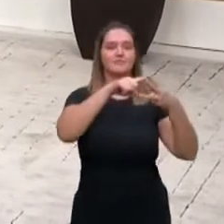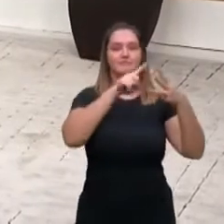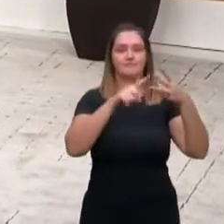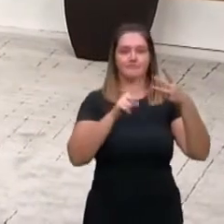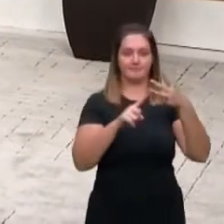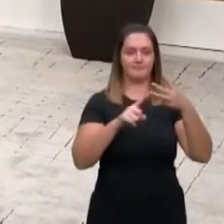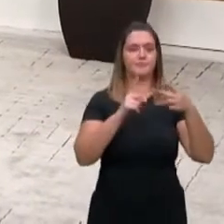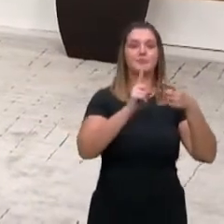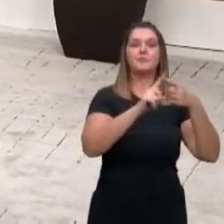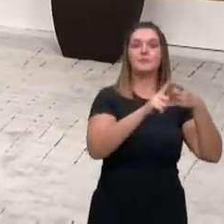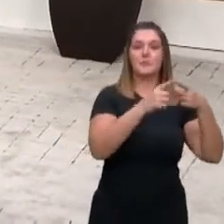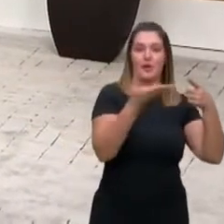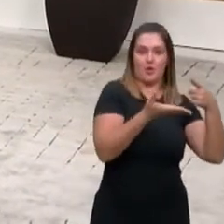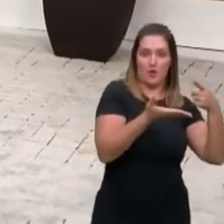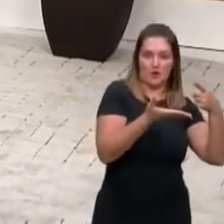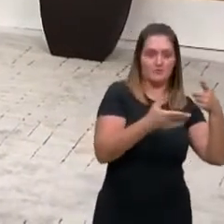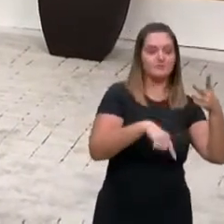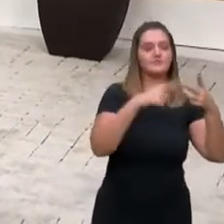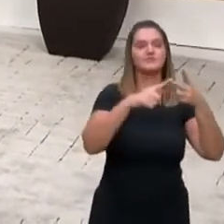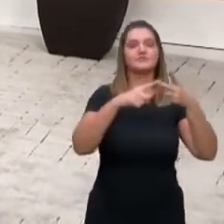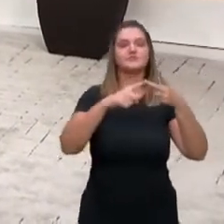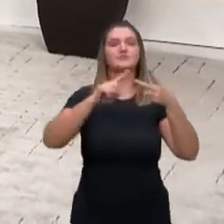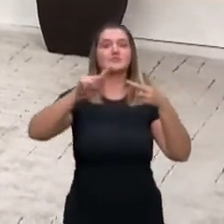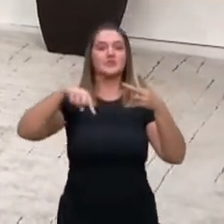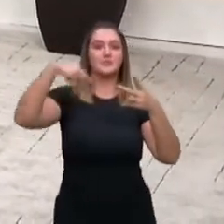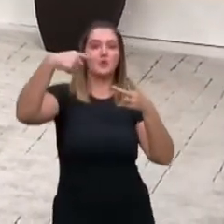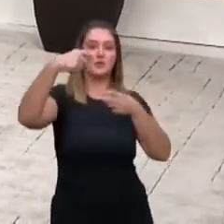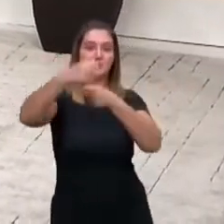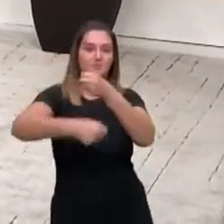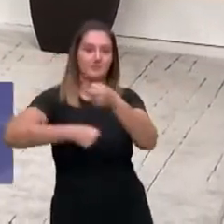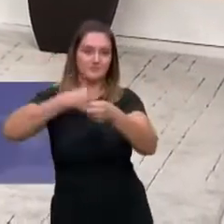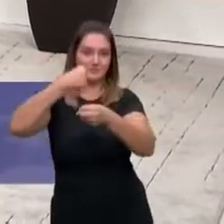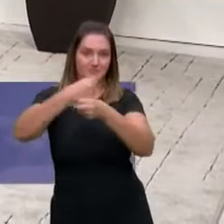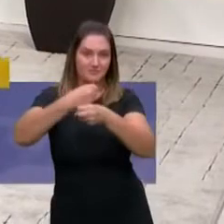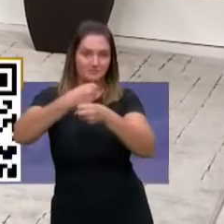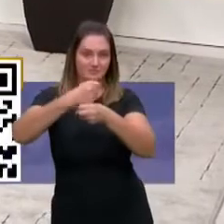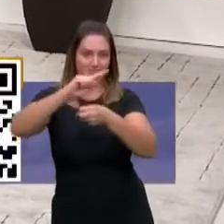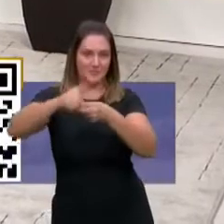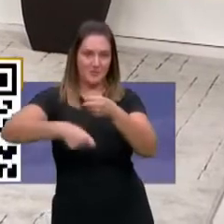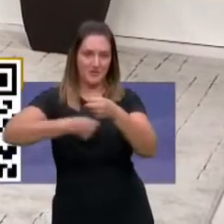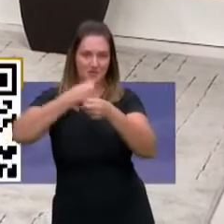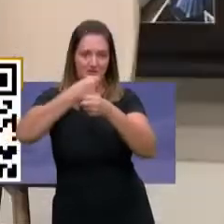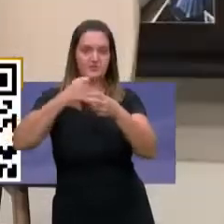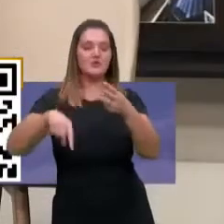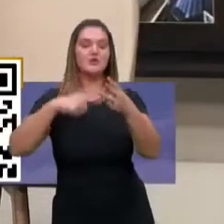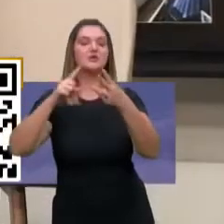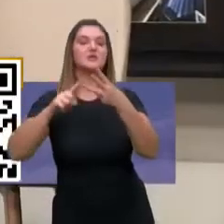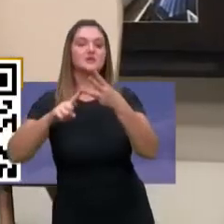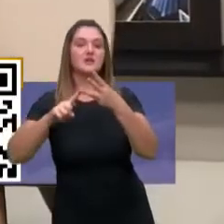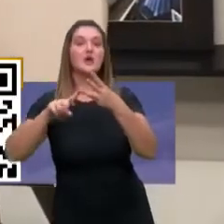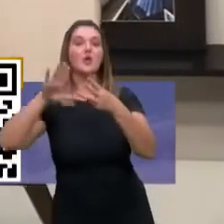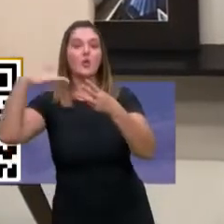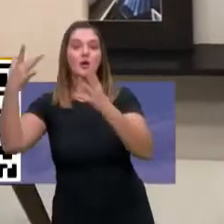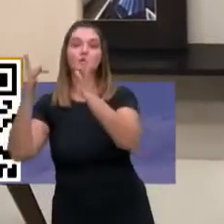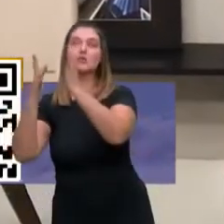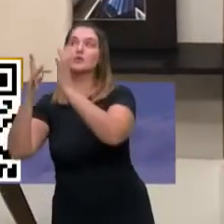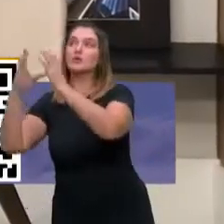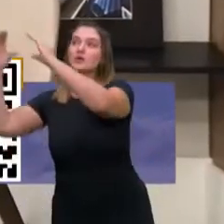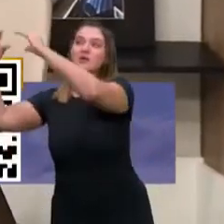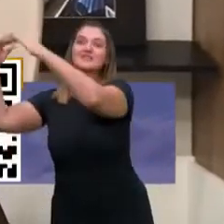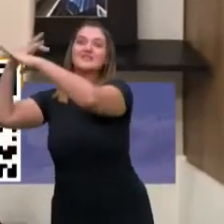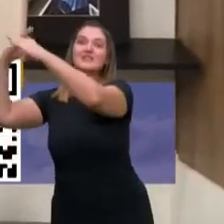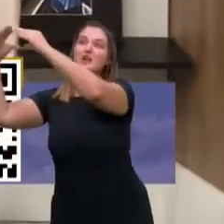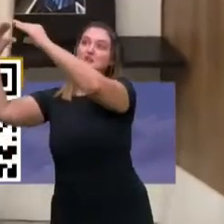A primeira acontece agora, a segunda durante o milênio e a terceira depois do milênio. Então, diante